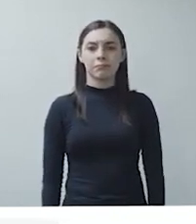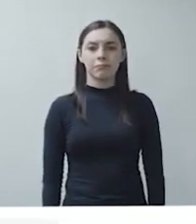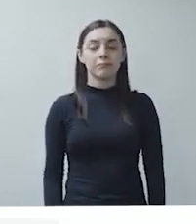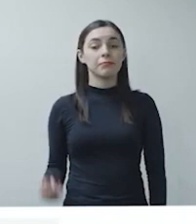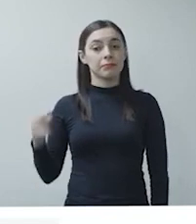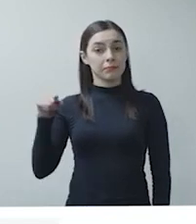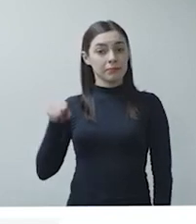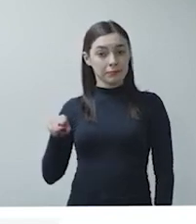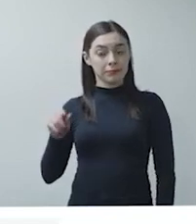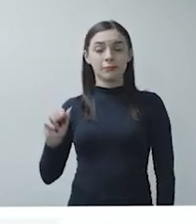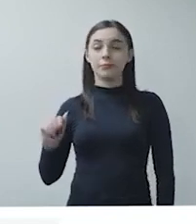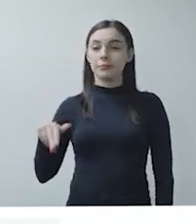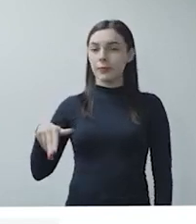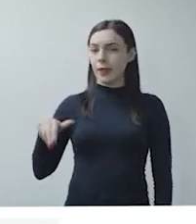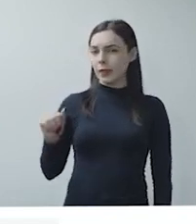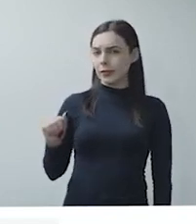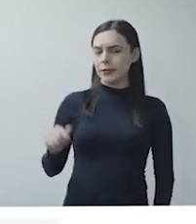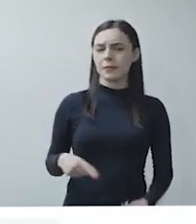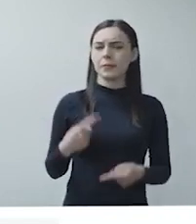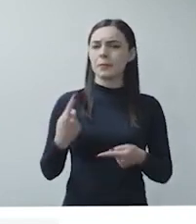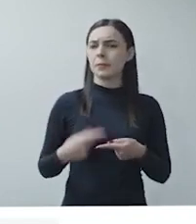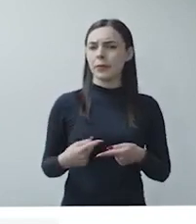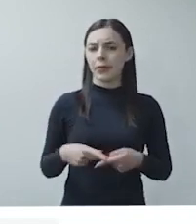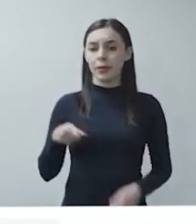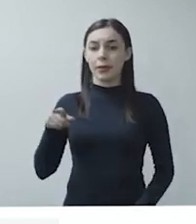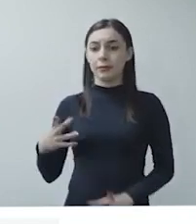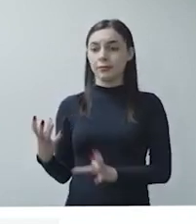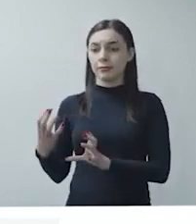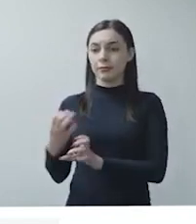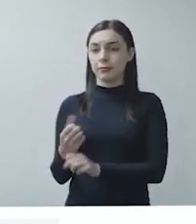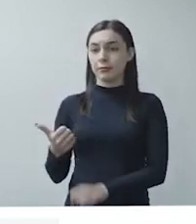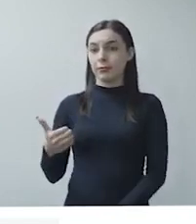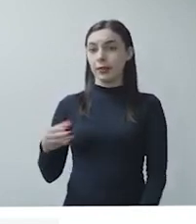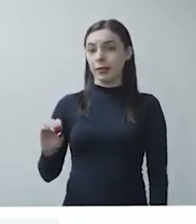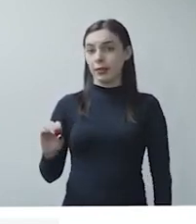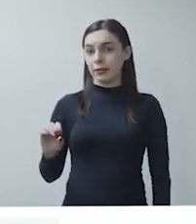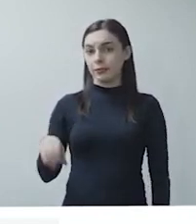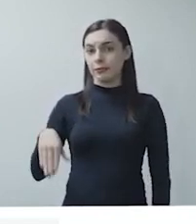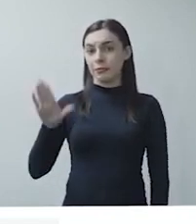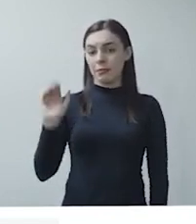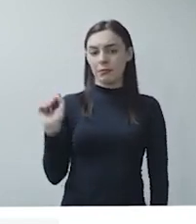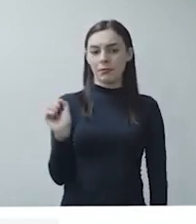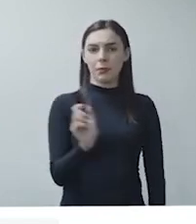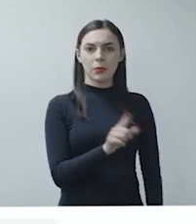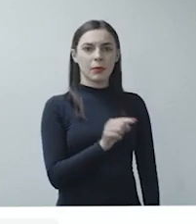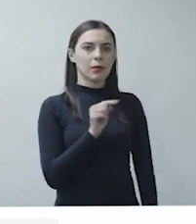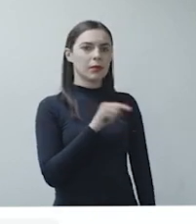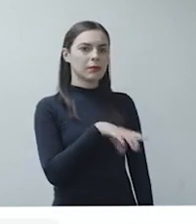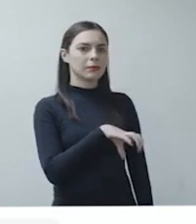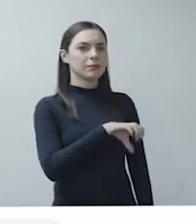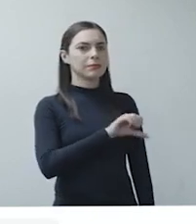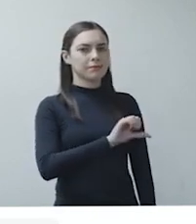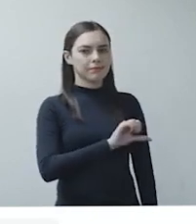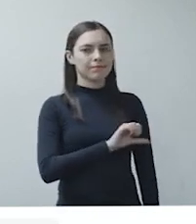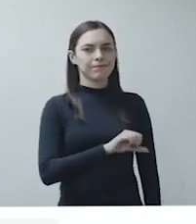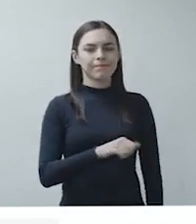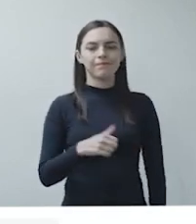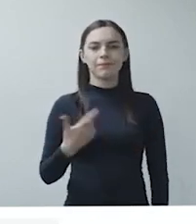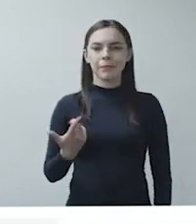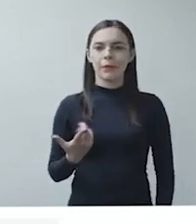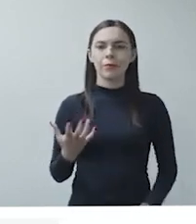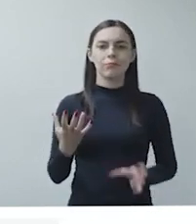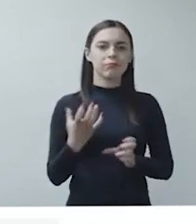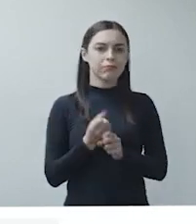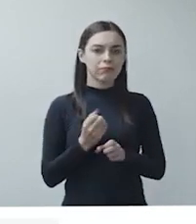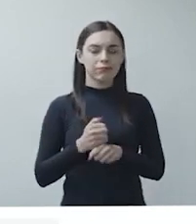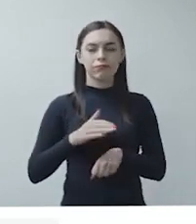A Ana, porque a Ana marcou 10 pontos e a Laura 9. Então, o maior número